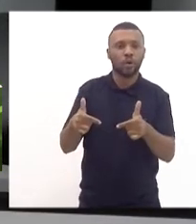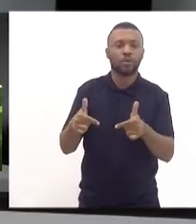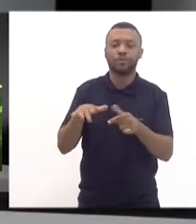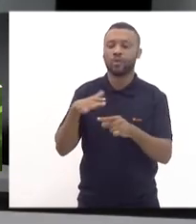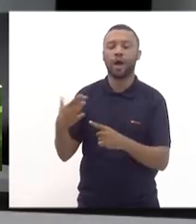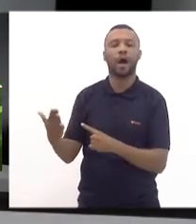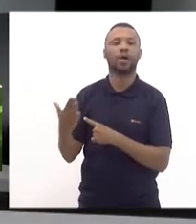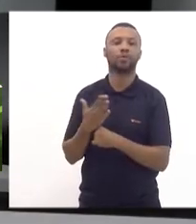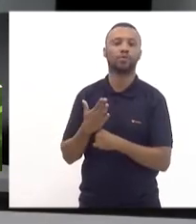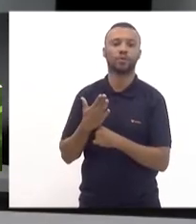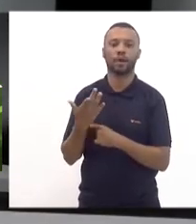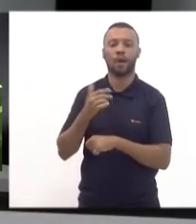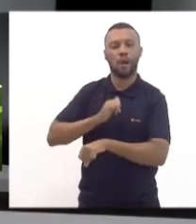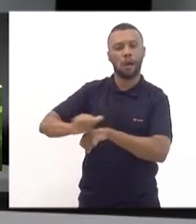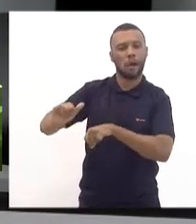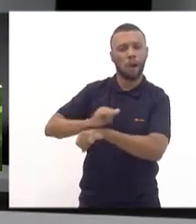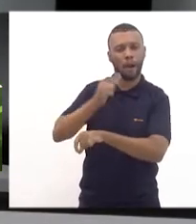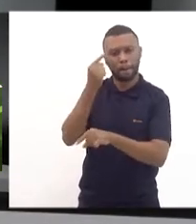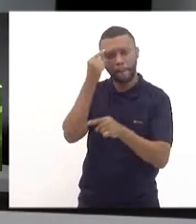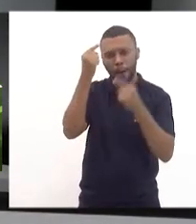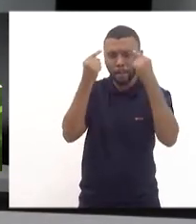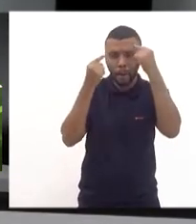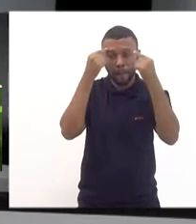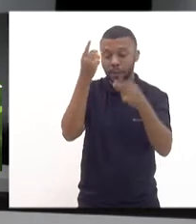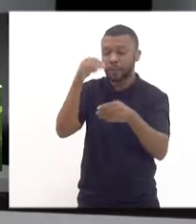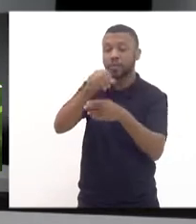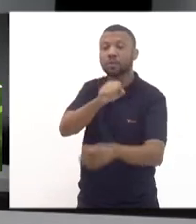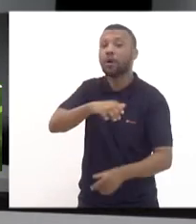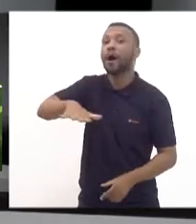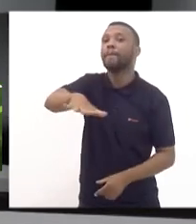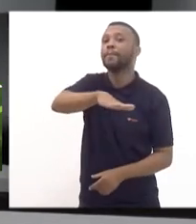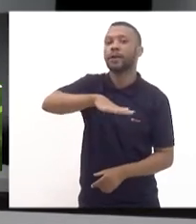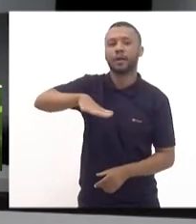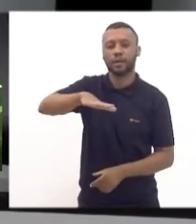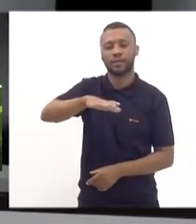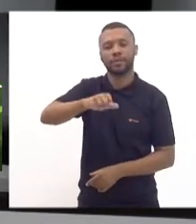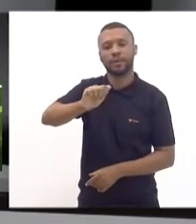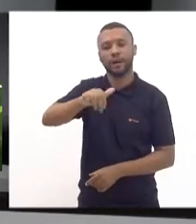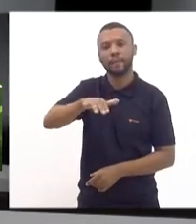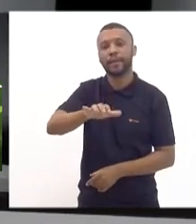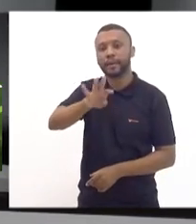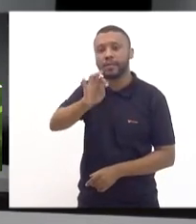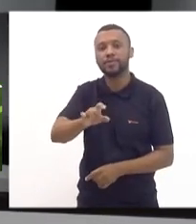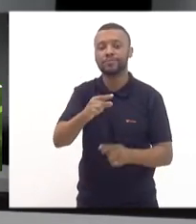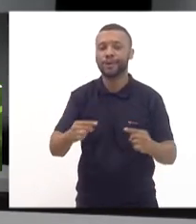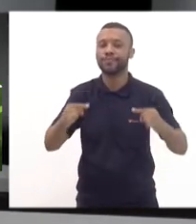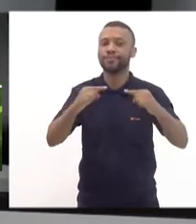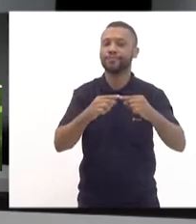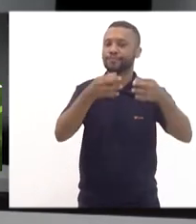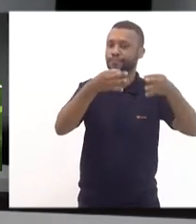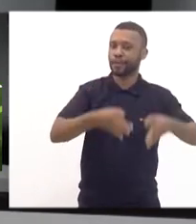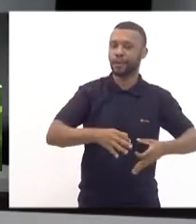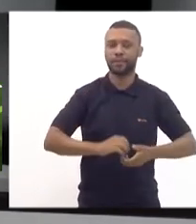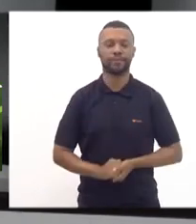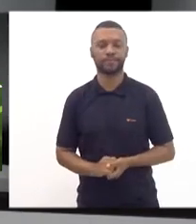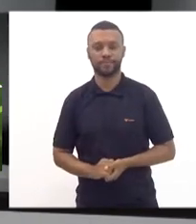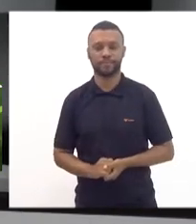ajudam a criar o ambiente de negócio mais salutar. Né? Então, chama